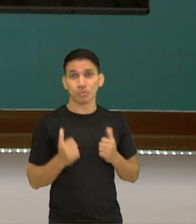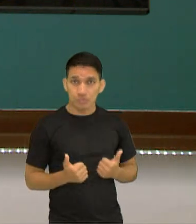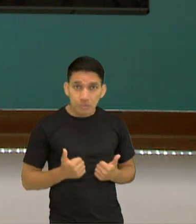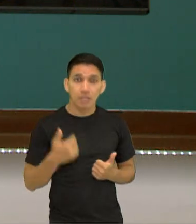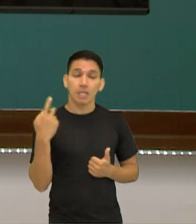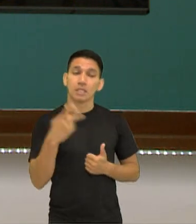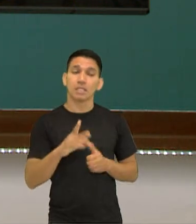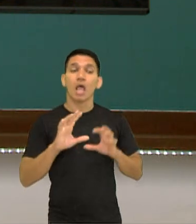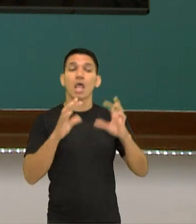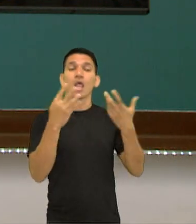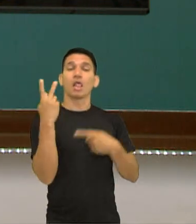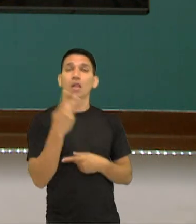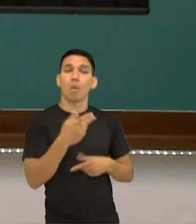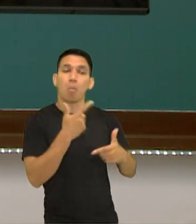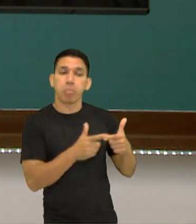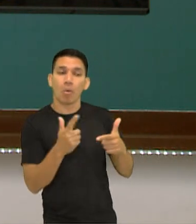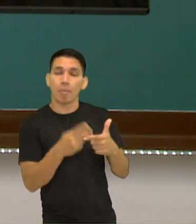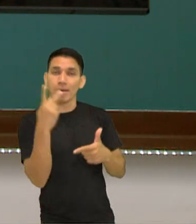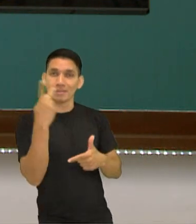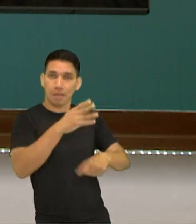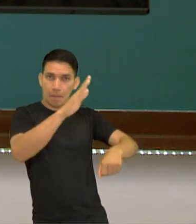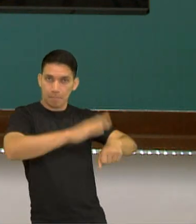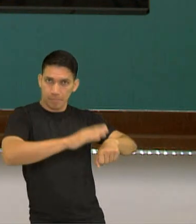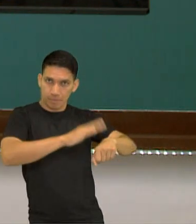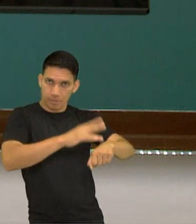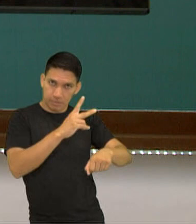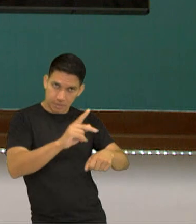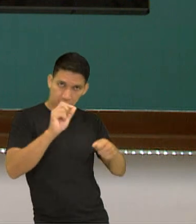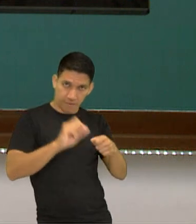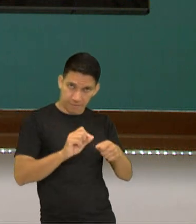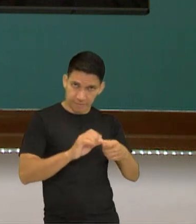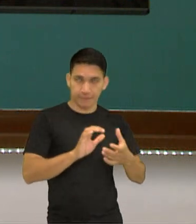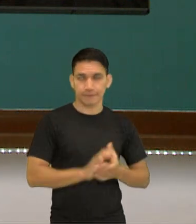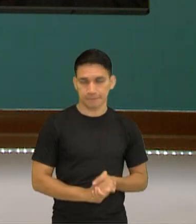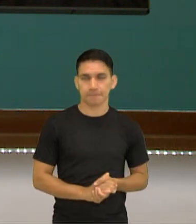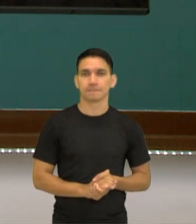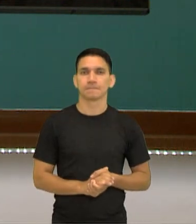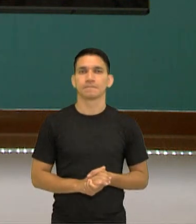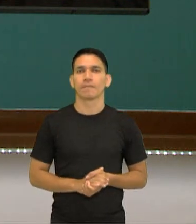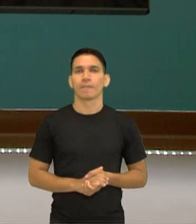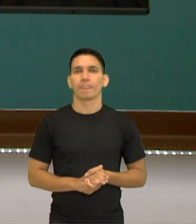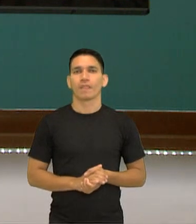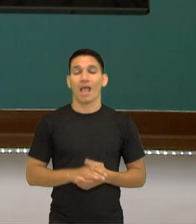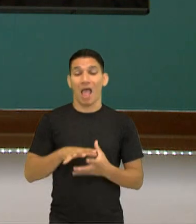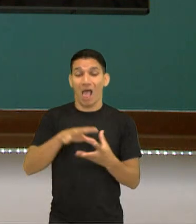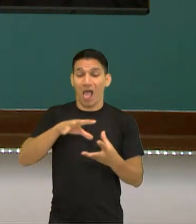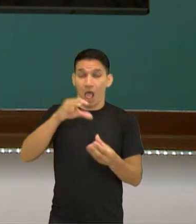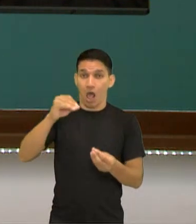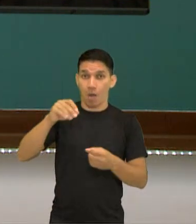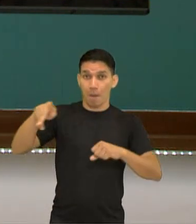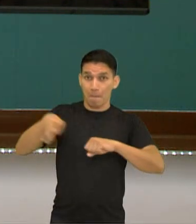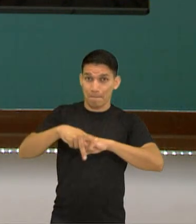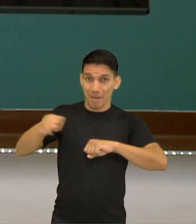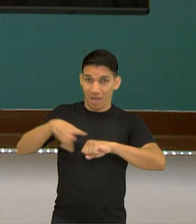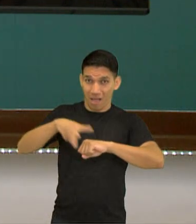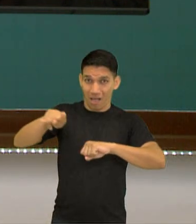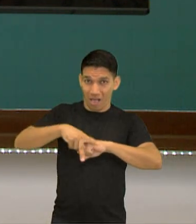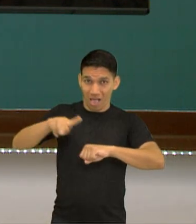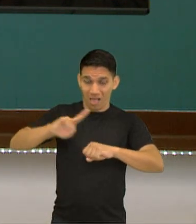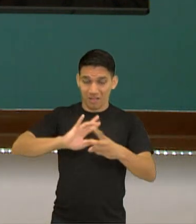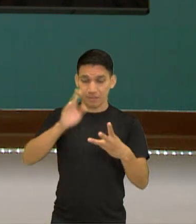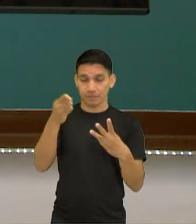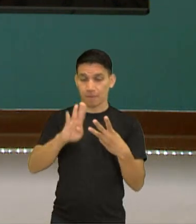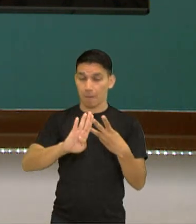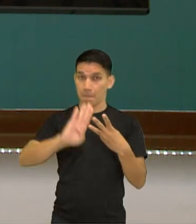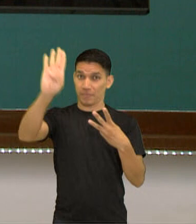a resolver o problema dos seus apetites, dos seus desejos, né? Alma de prata são aqueles que têm como